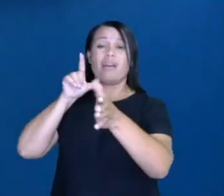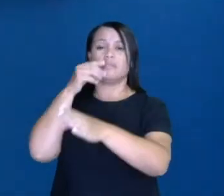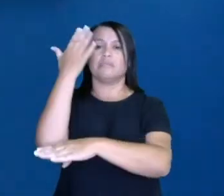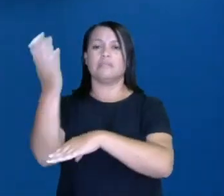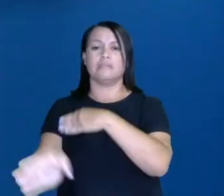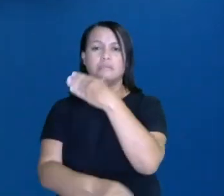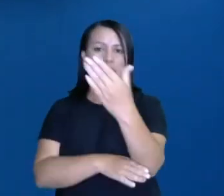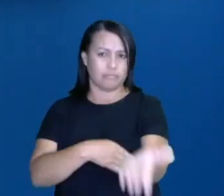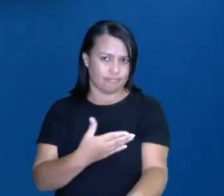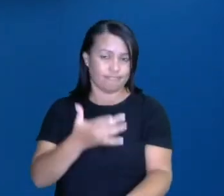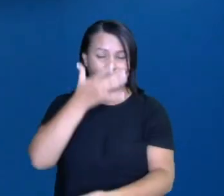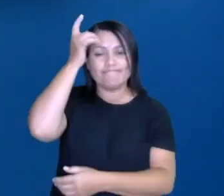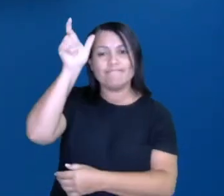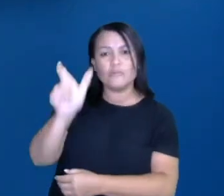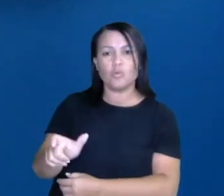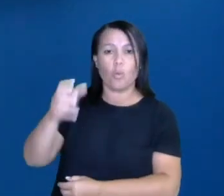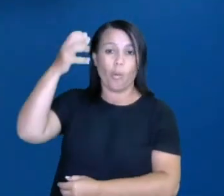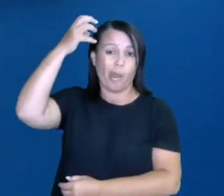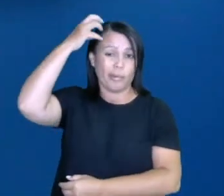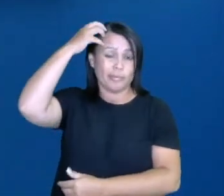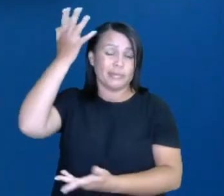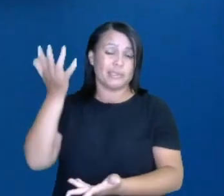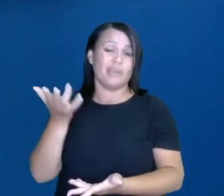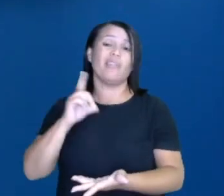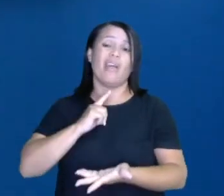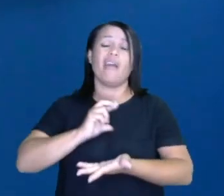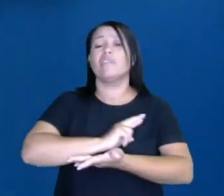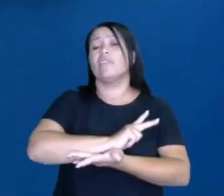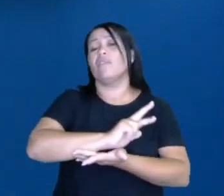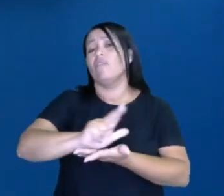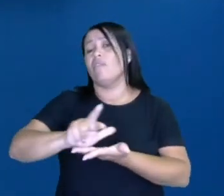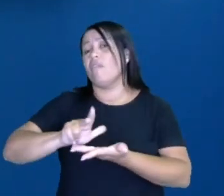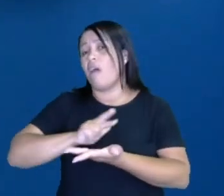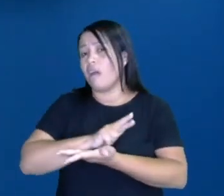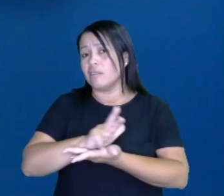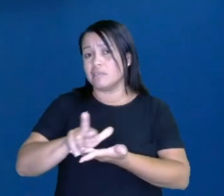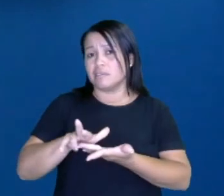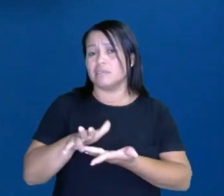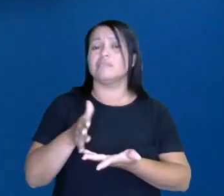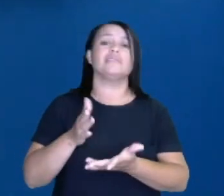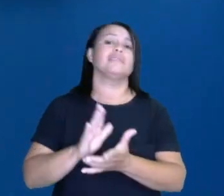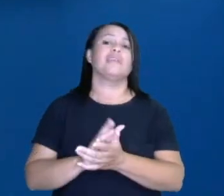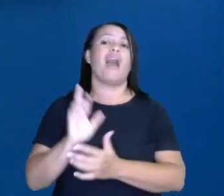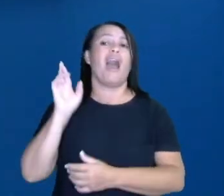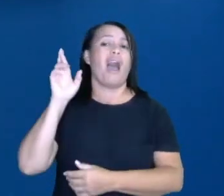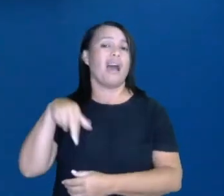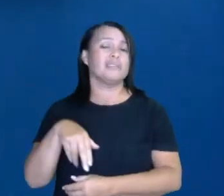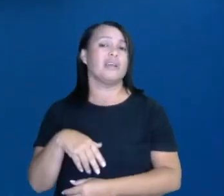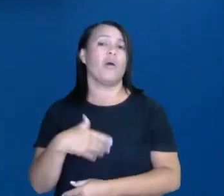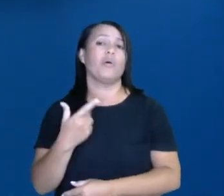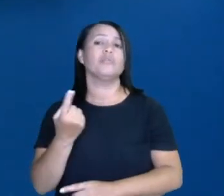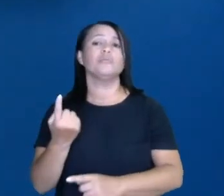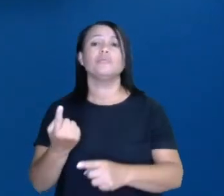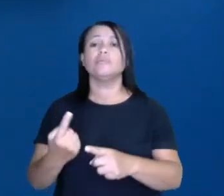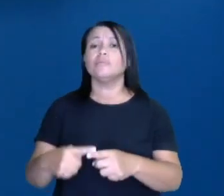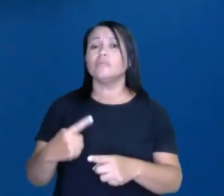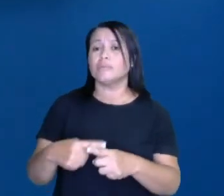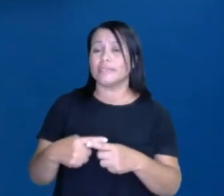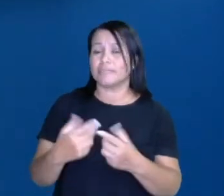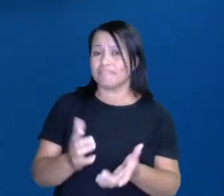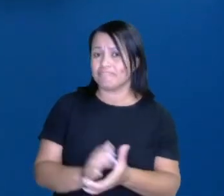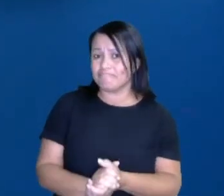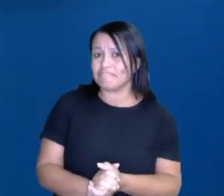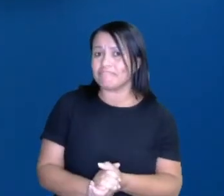homem, né? Vários são os motivos para o desmatamento